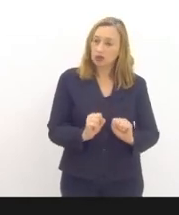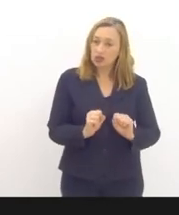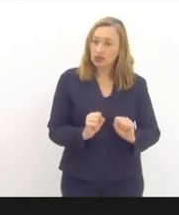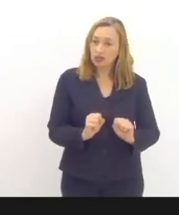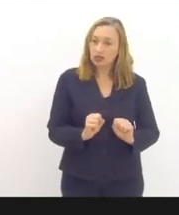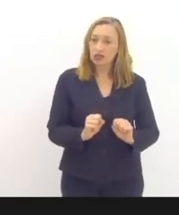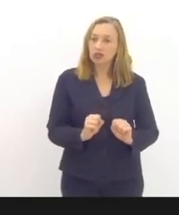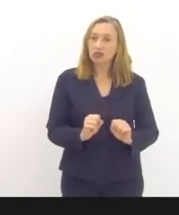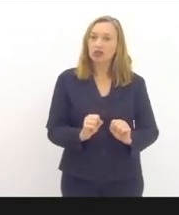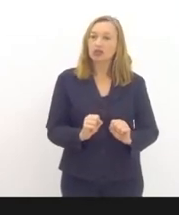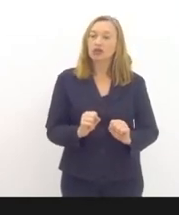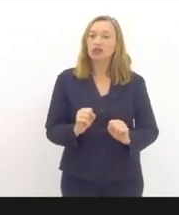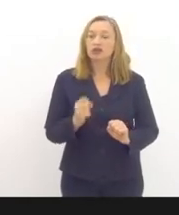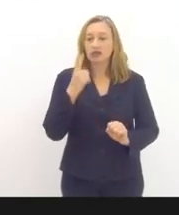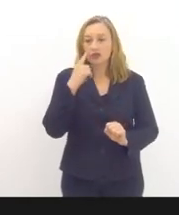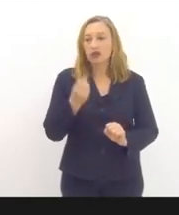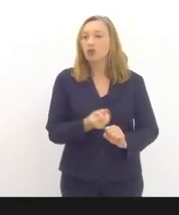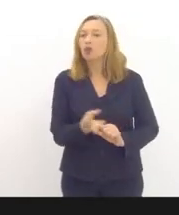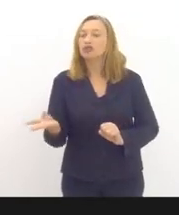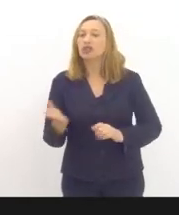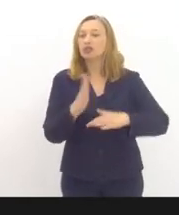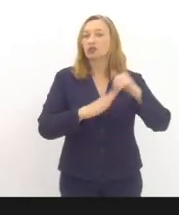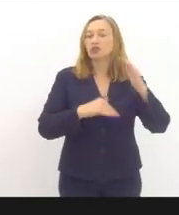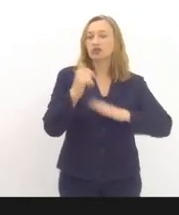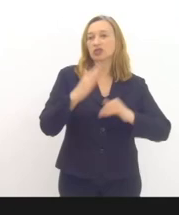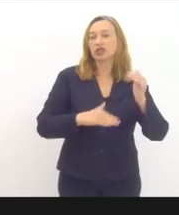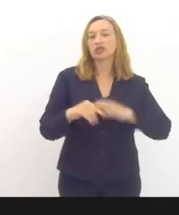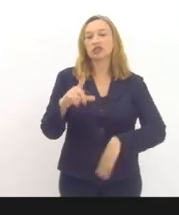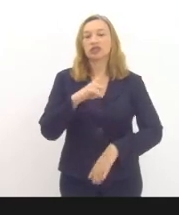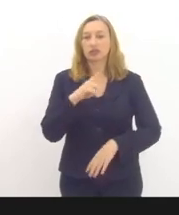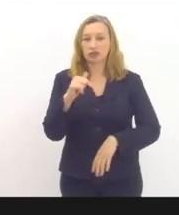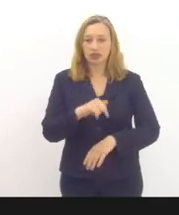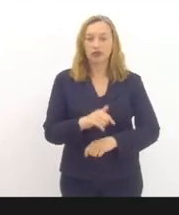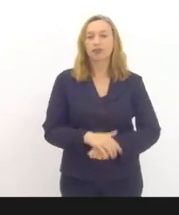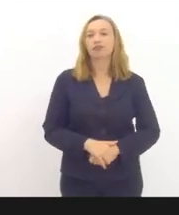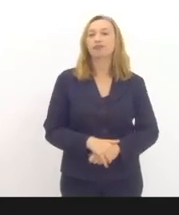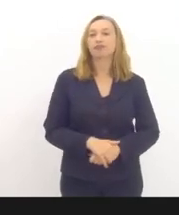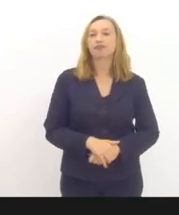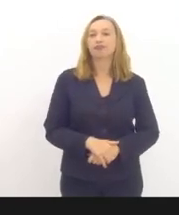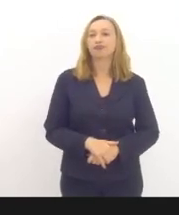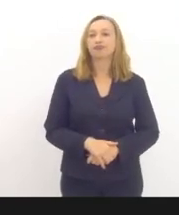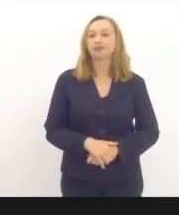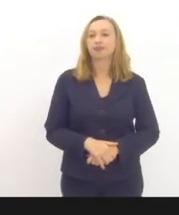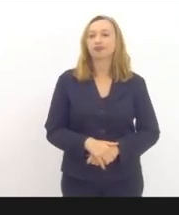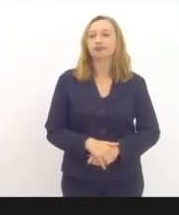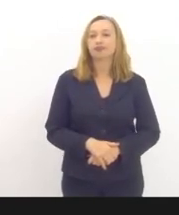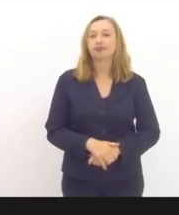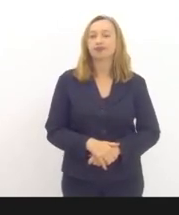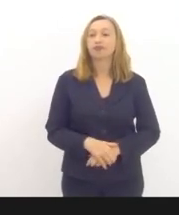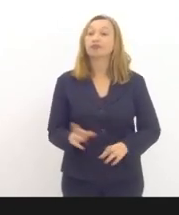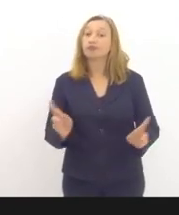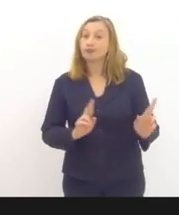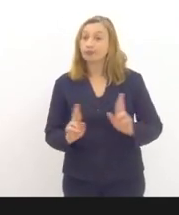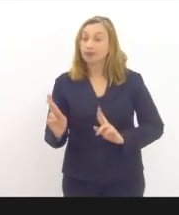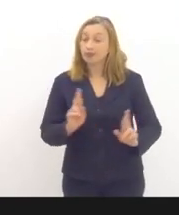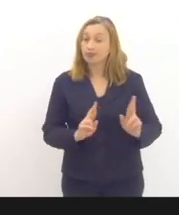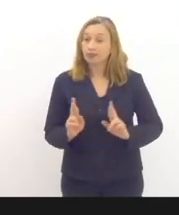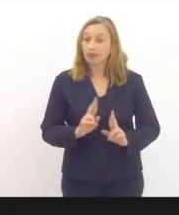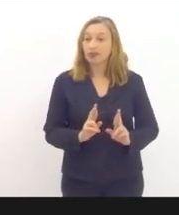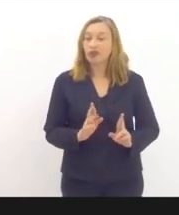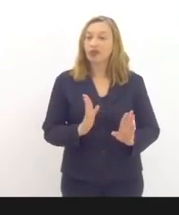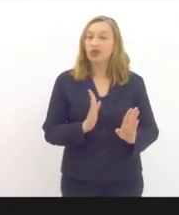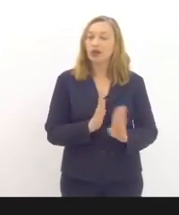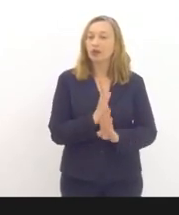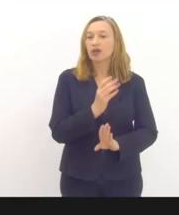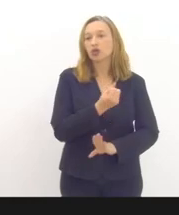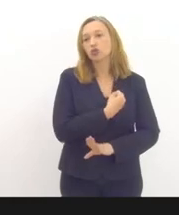alocação desse quantitativo de profissionais que nós temos aqui mencionados. Né? Em relação, de repente, ao